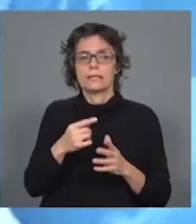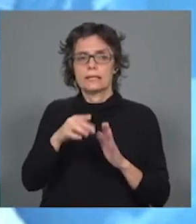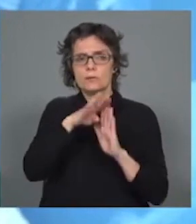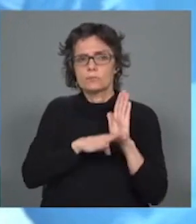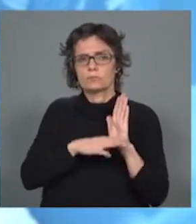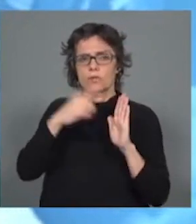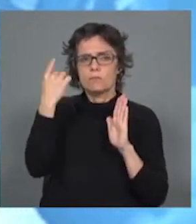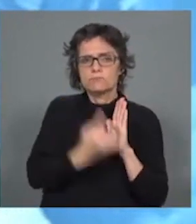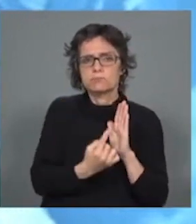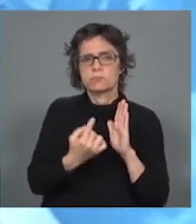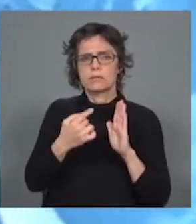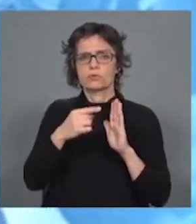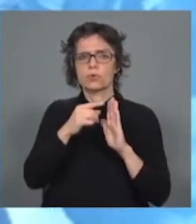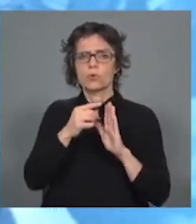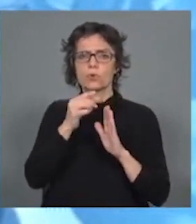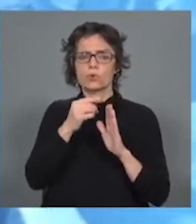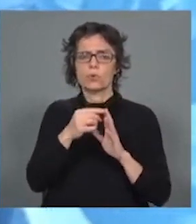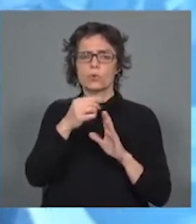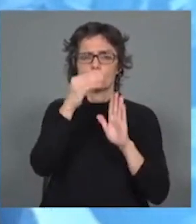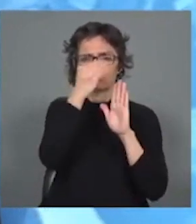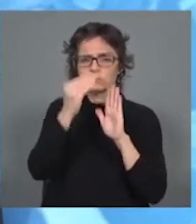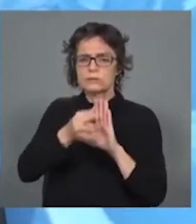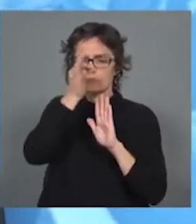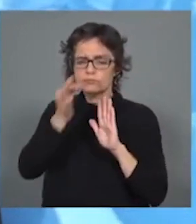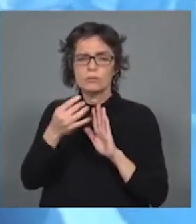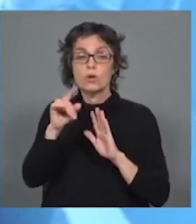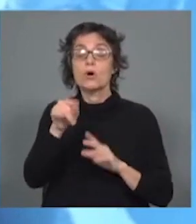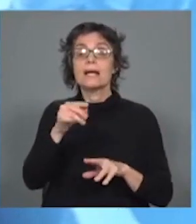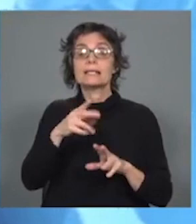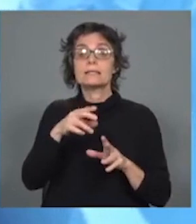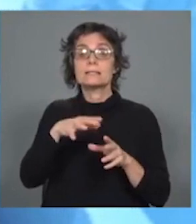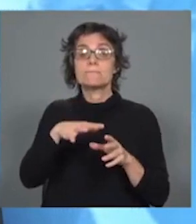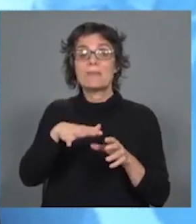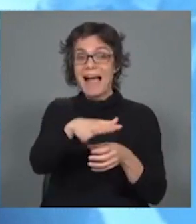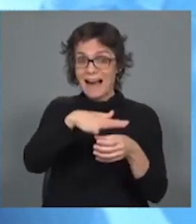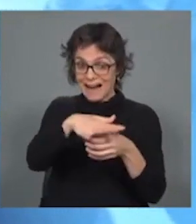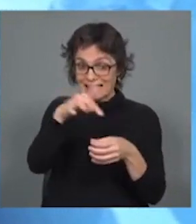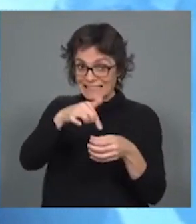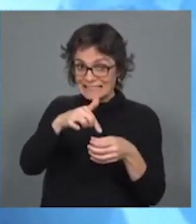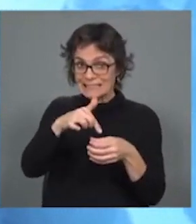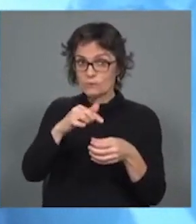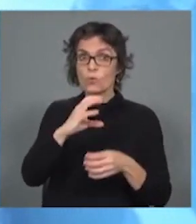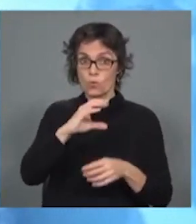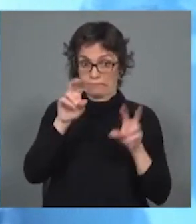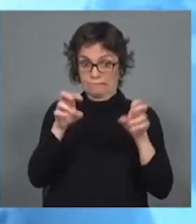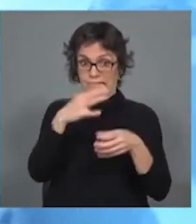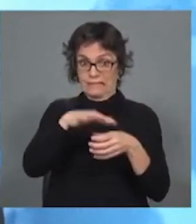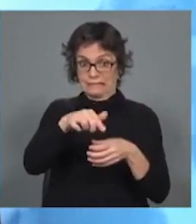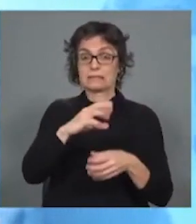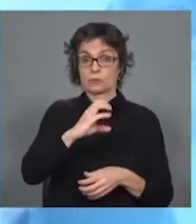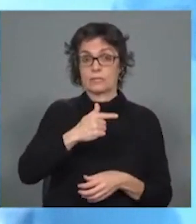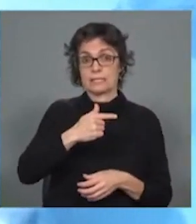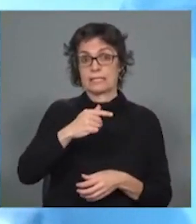Não é? A cátedra vai promover, tem um plano de atividades que apresentou para aprovação, para